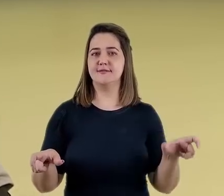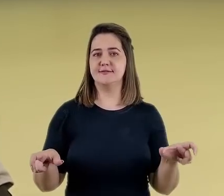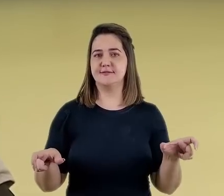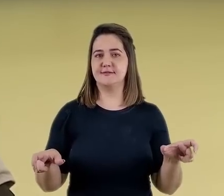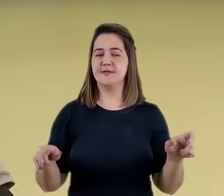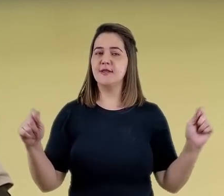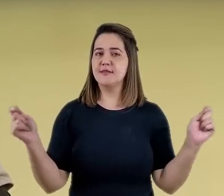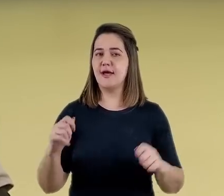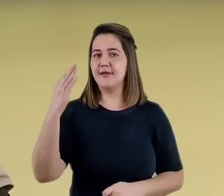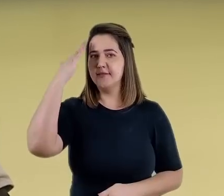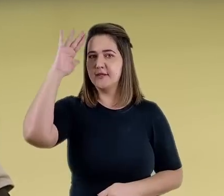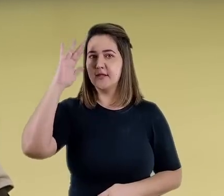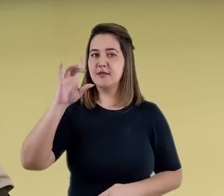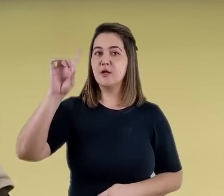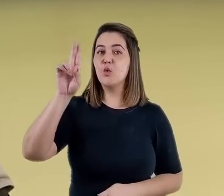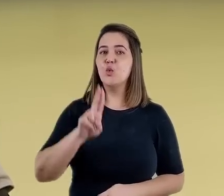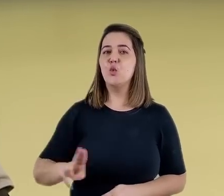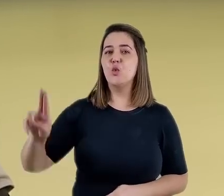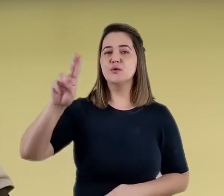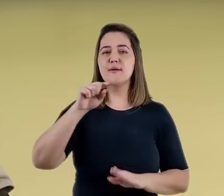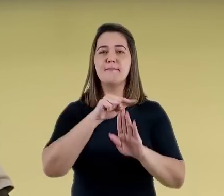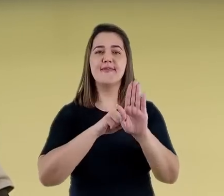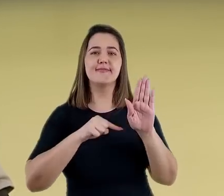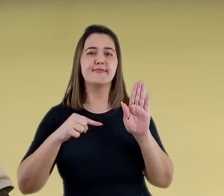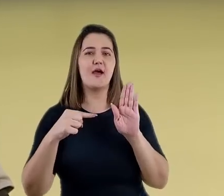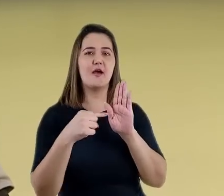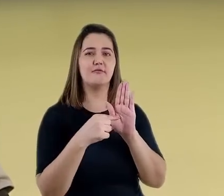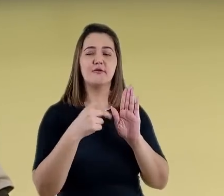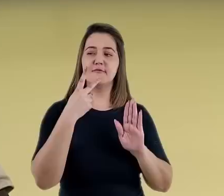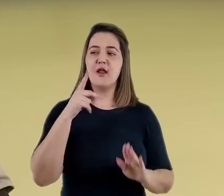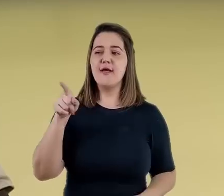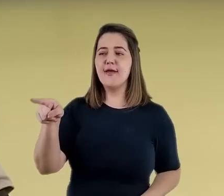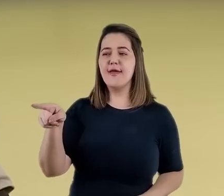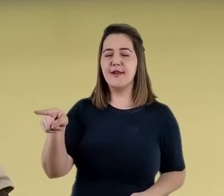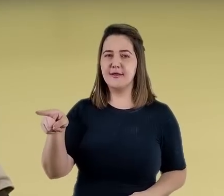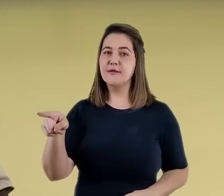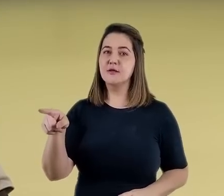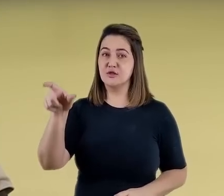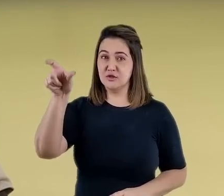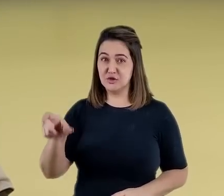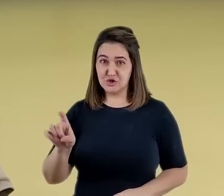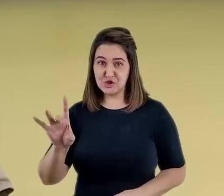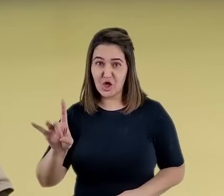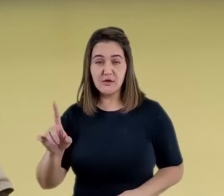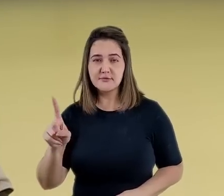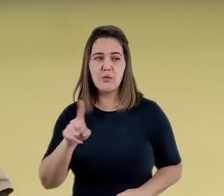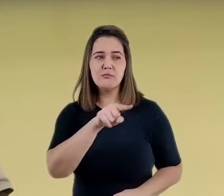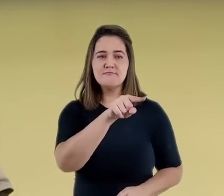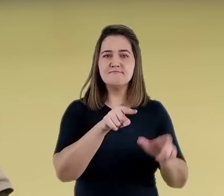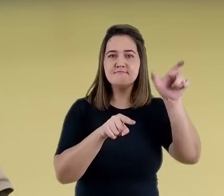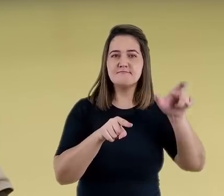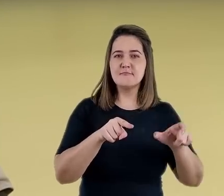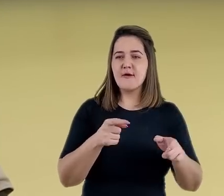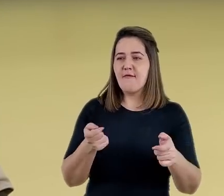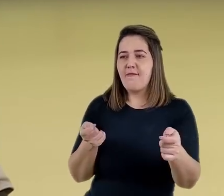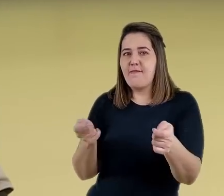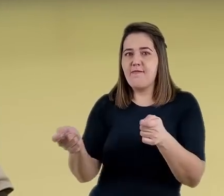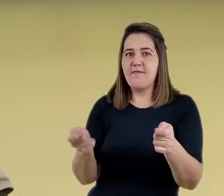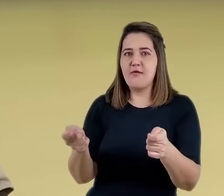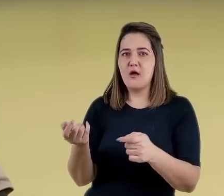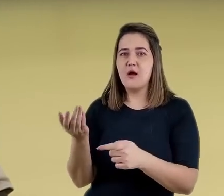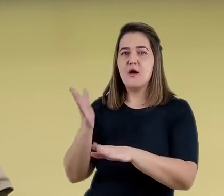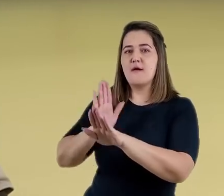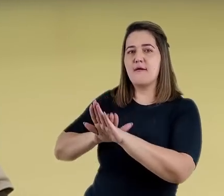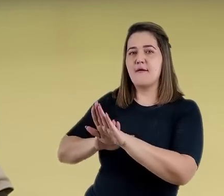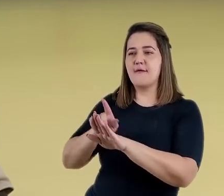algum contexto, vamos rever as Escrituras mais uma vez e perceber as semelhanças que há